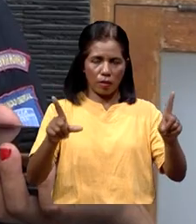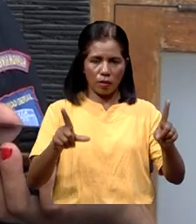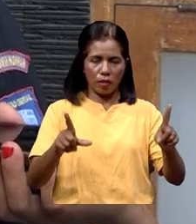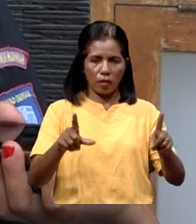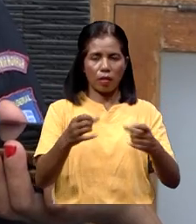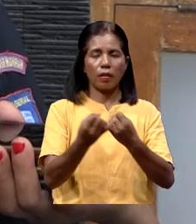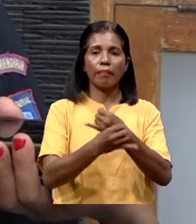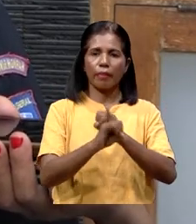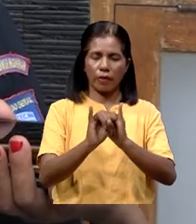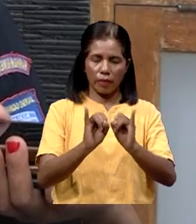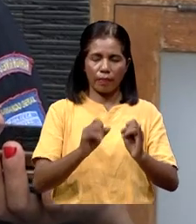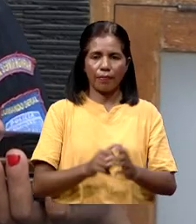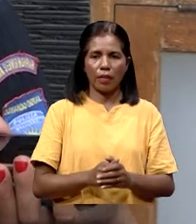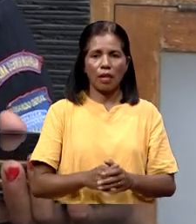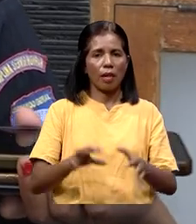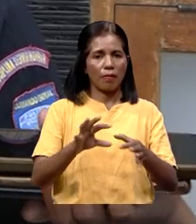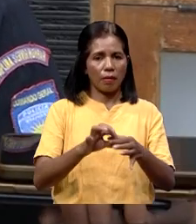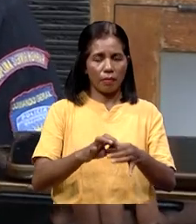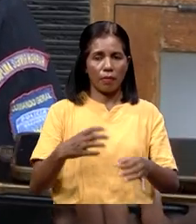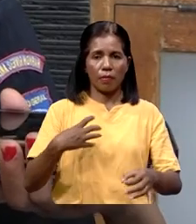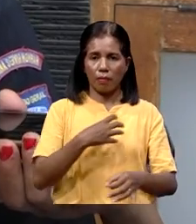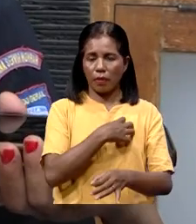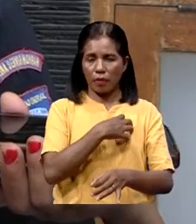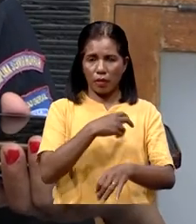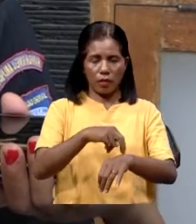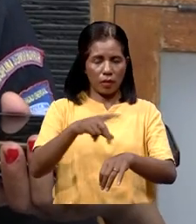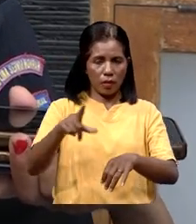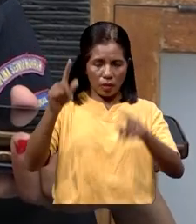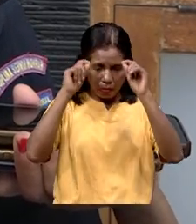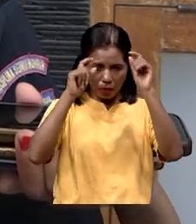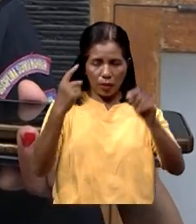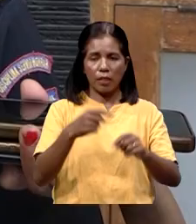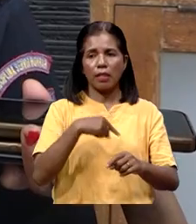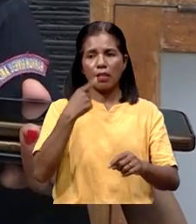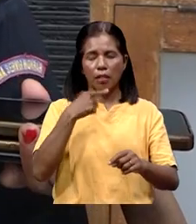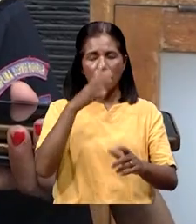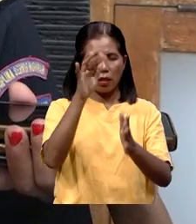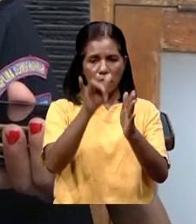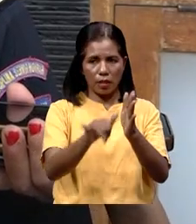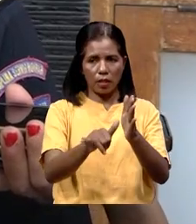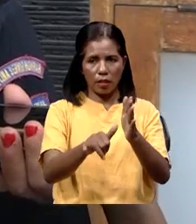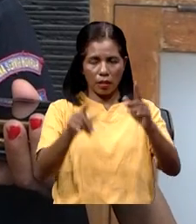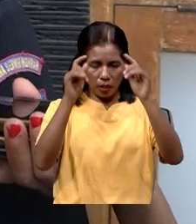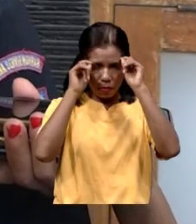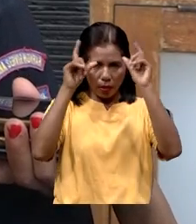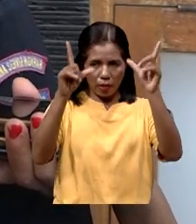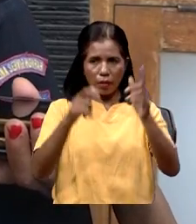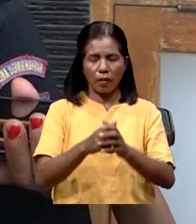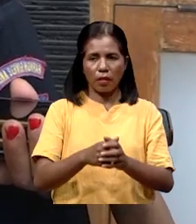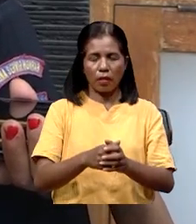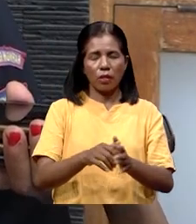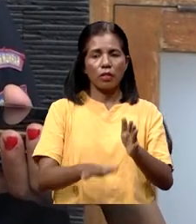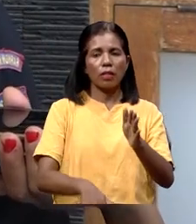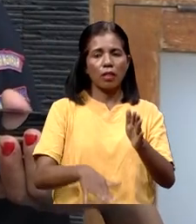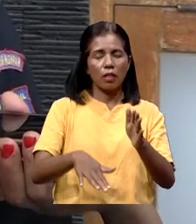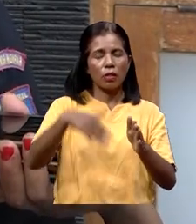I entau membro Polisi Nasional Timor Leste sedeit mak hela iha Timor Leste husi kik